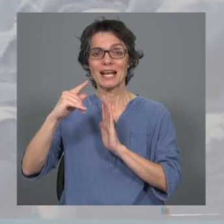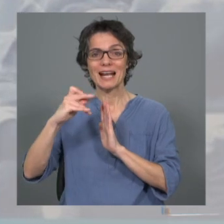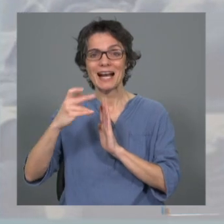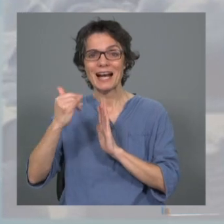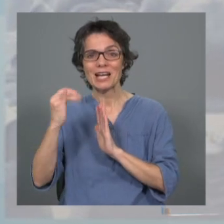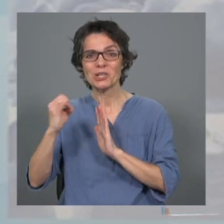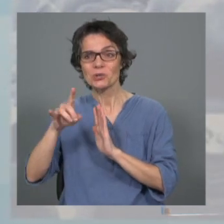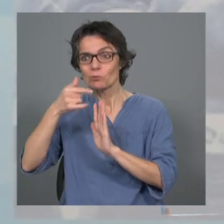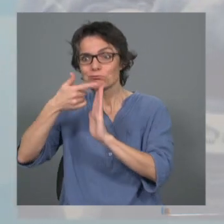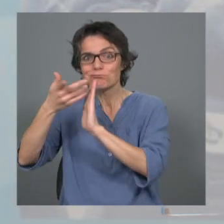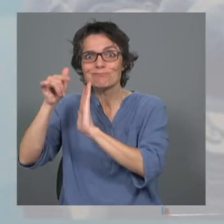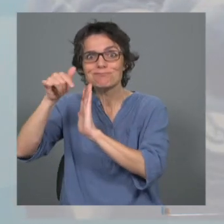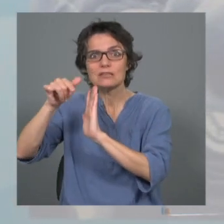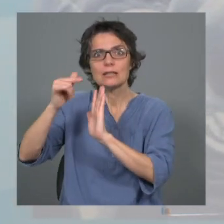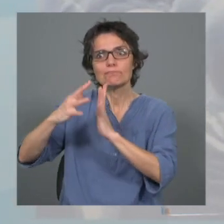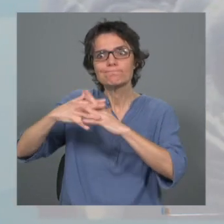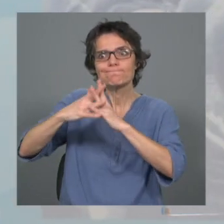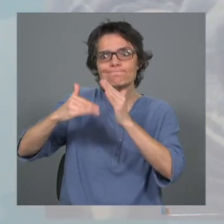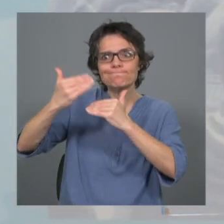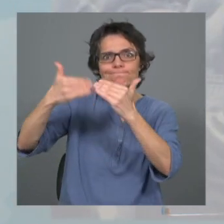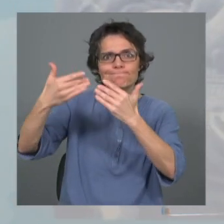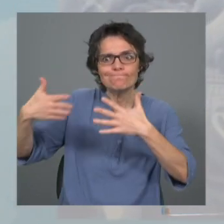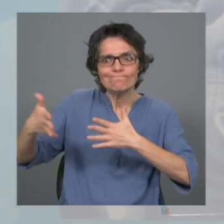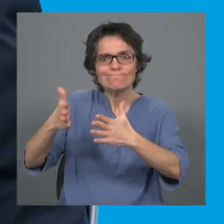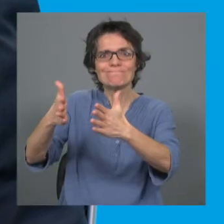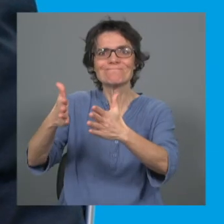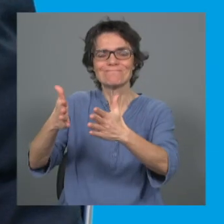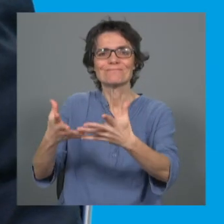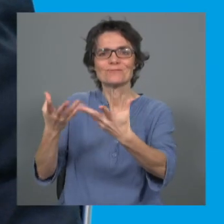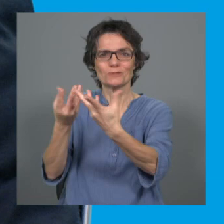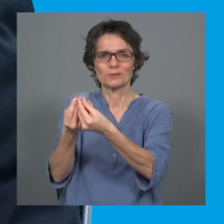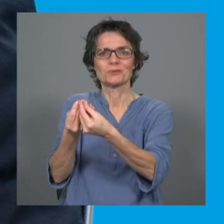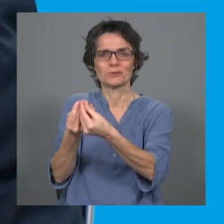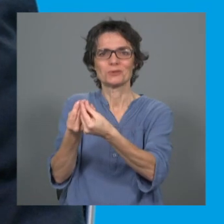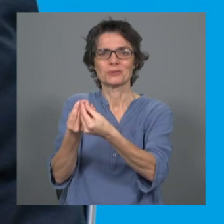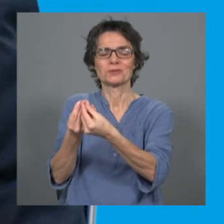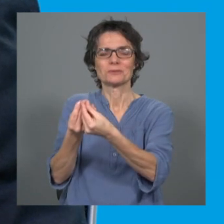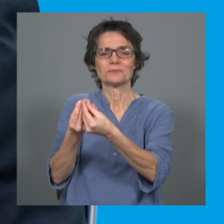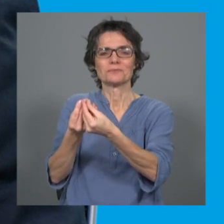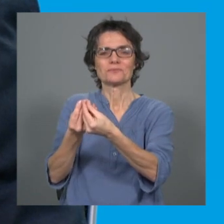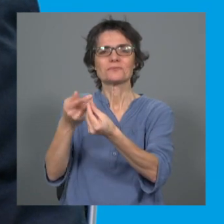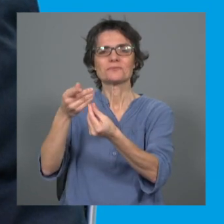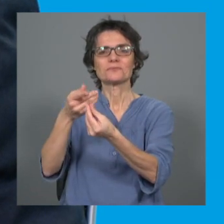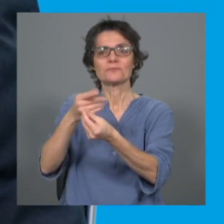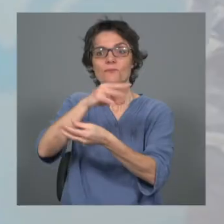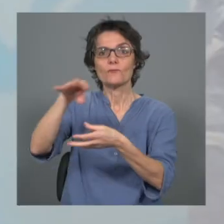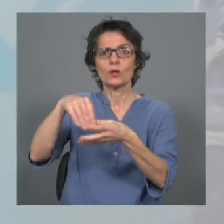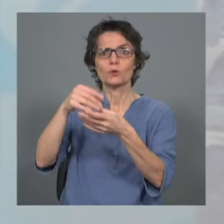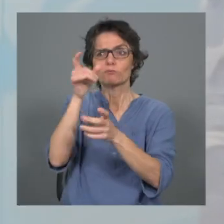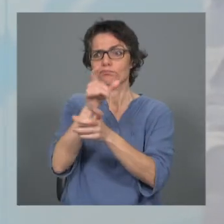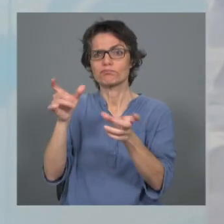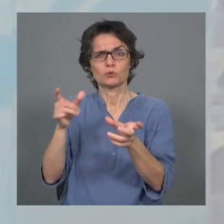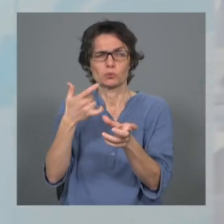Montou-se, digamos, uma estrutura de caminho, digamos assim, que envolveu muita gente, que não